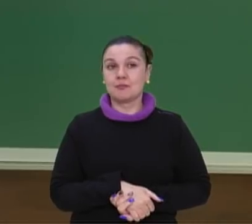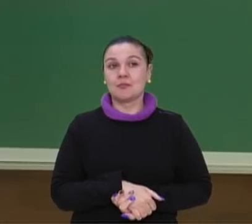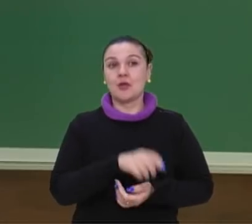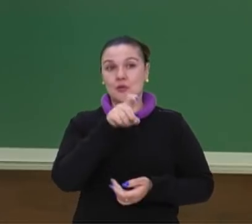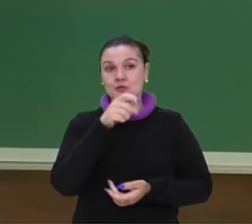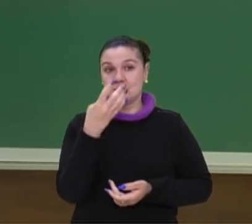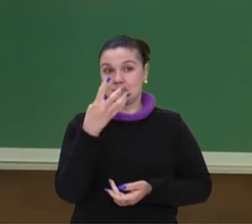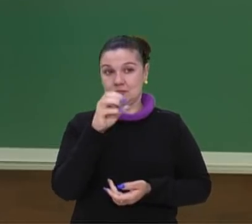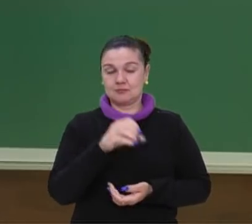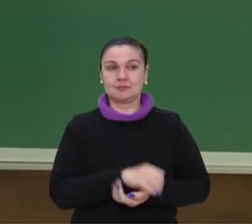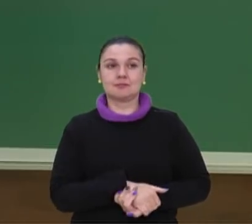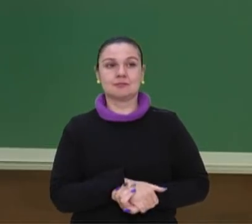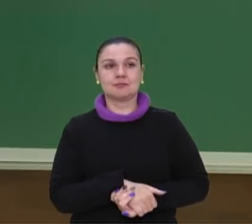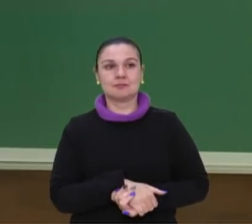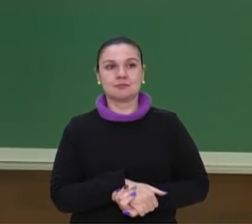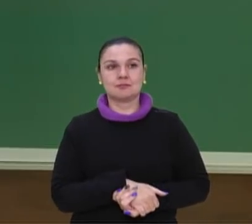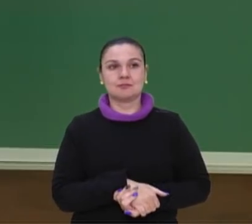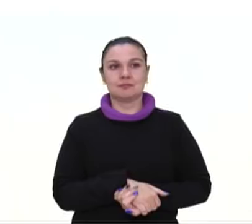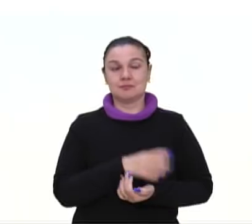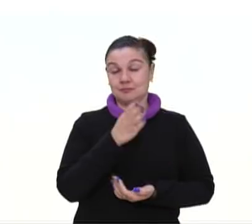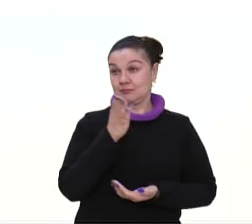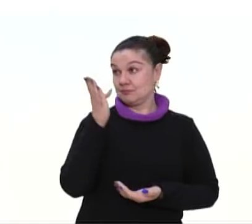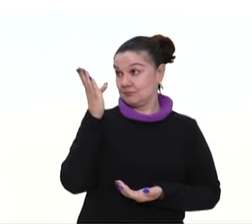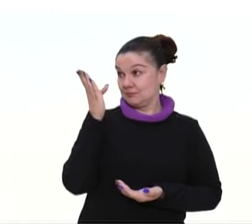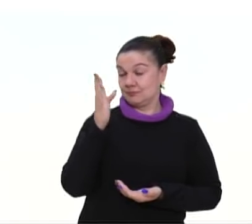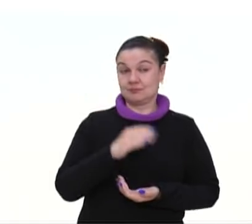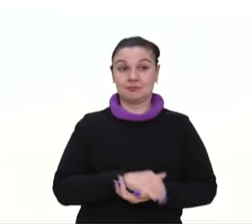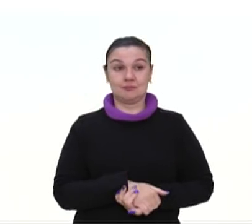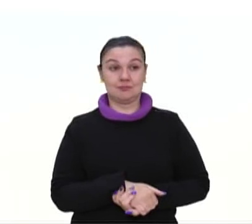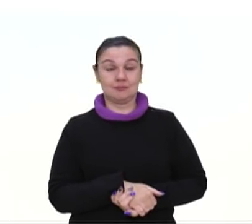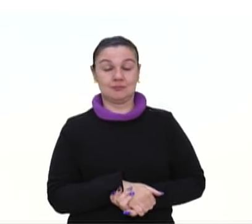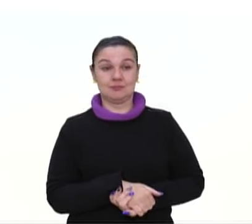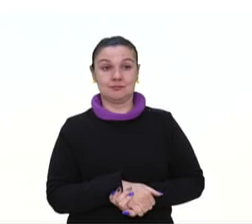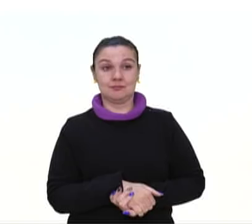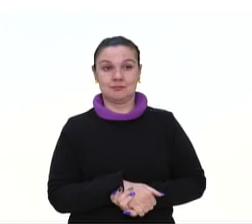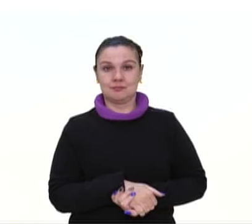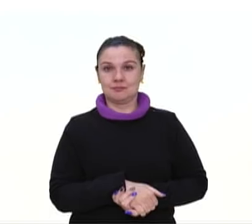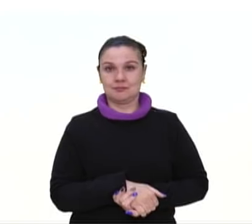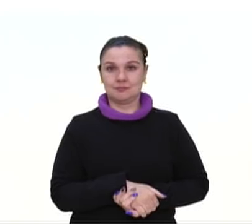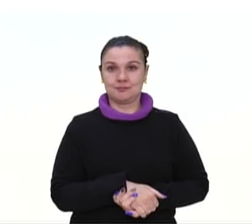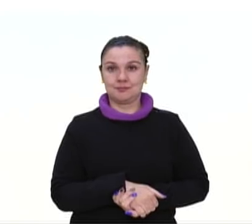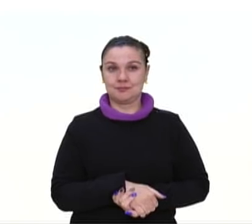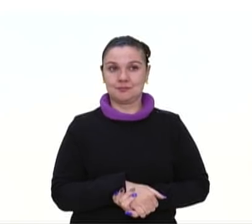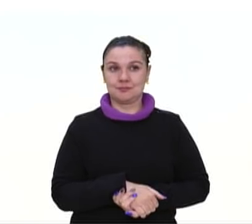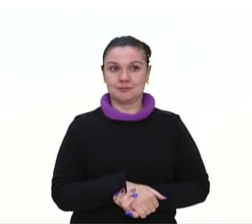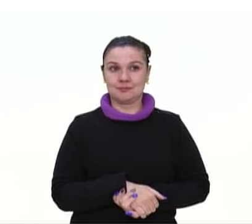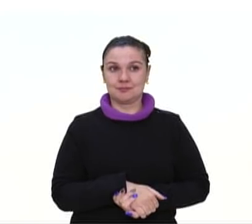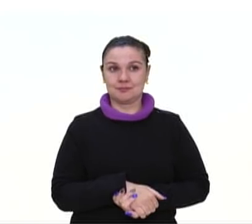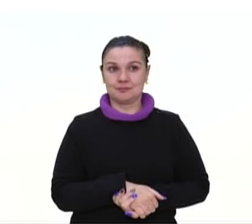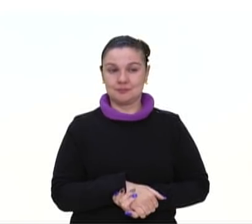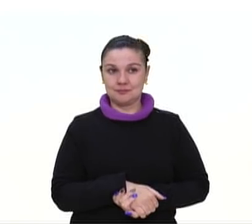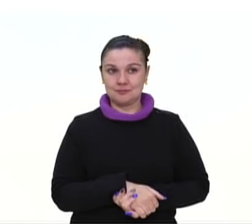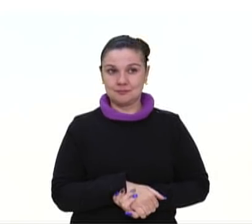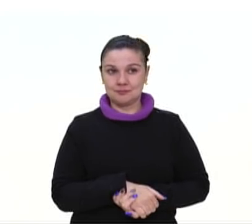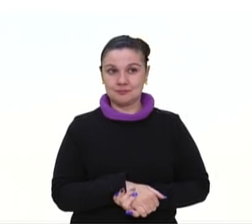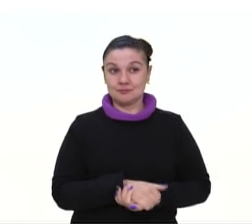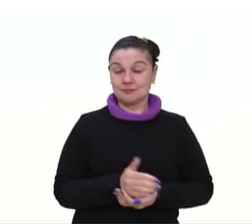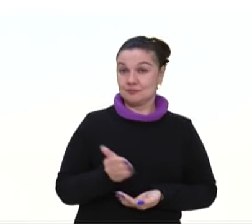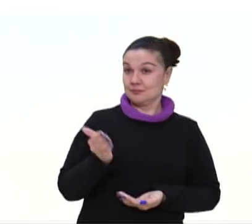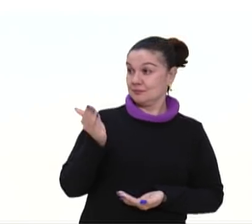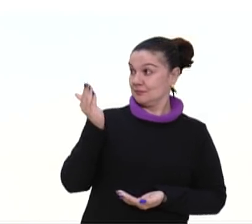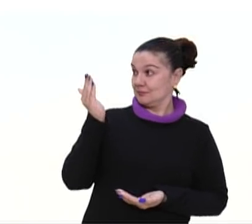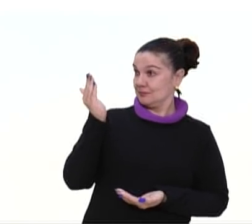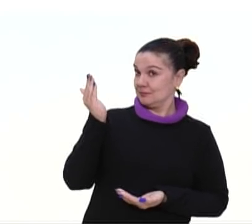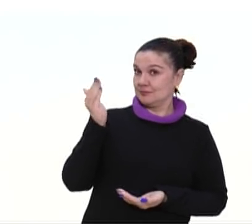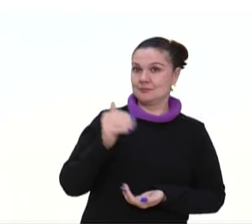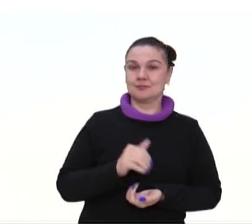é 40, o ângulo O vai ficar 2 vezes 40 mais 45.